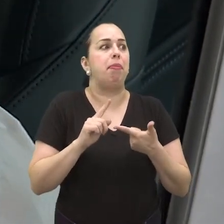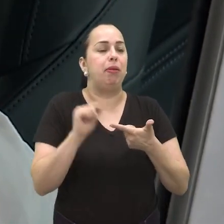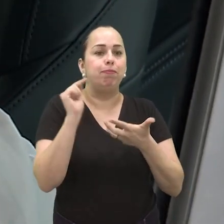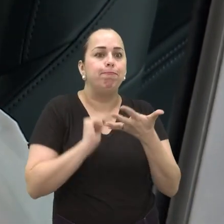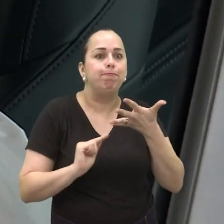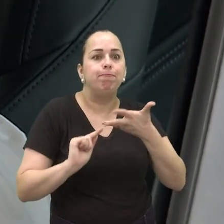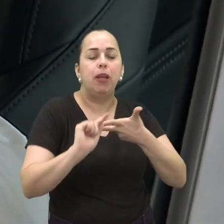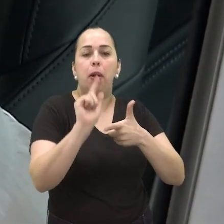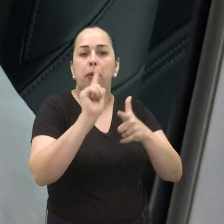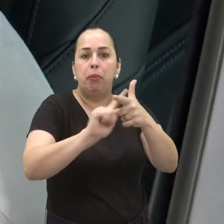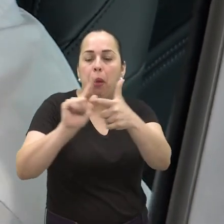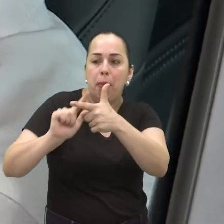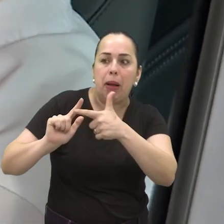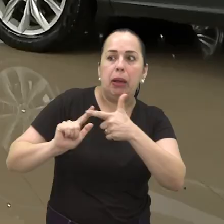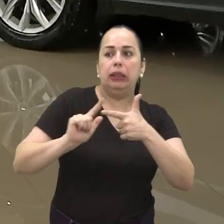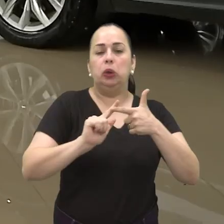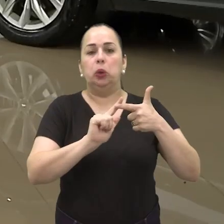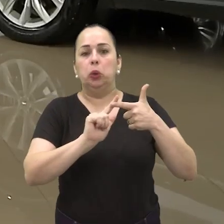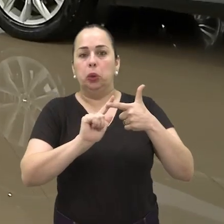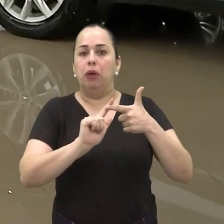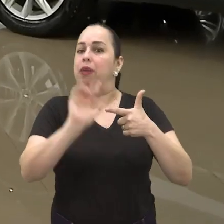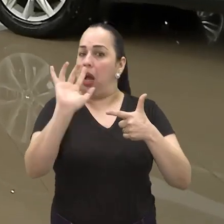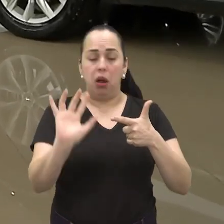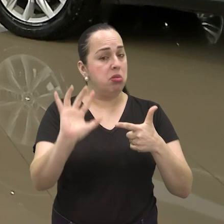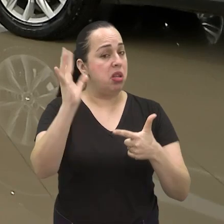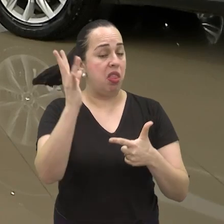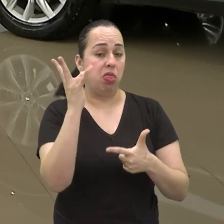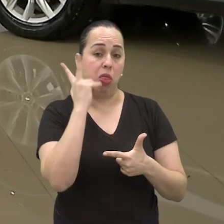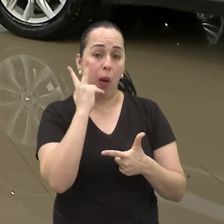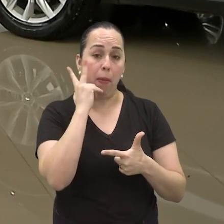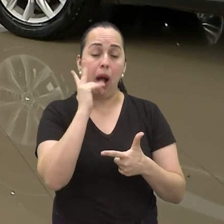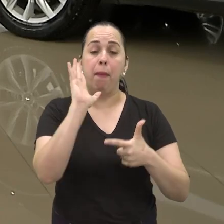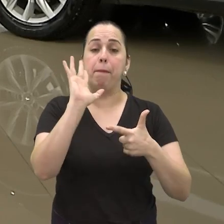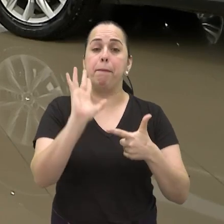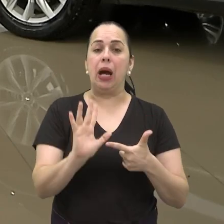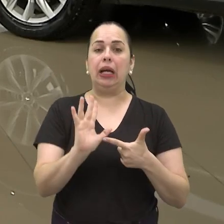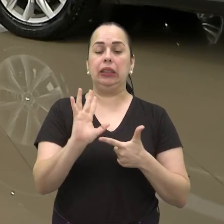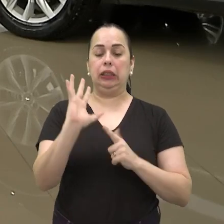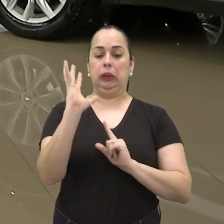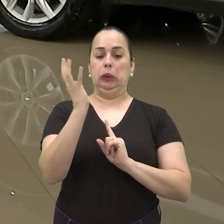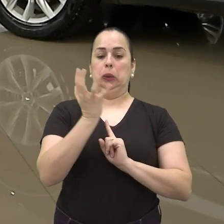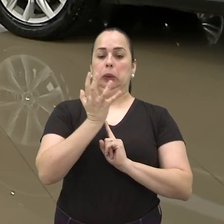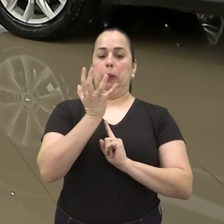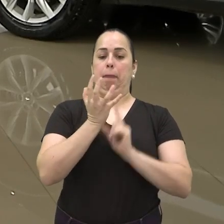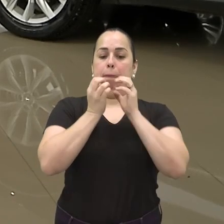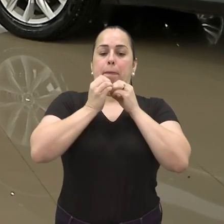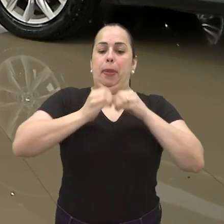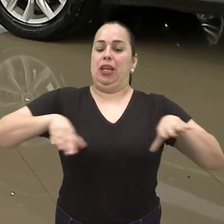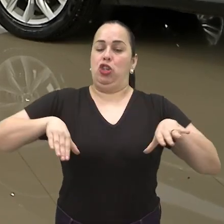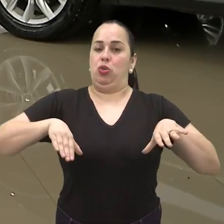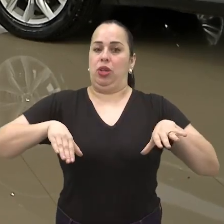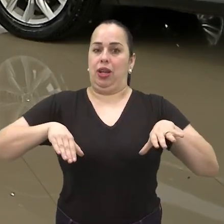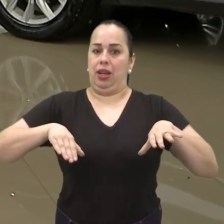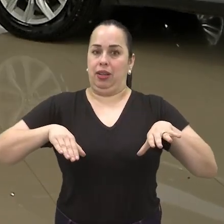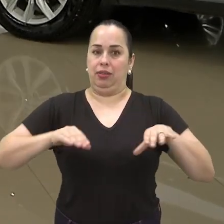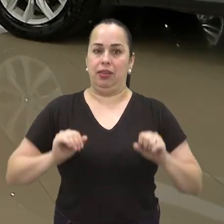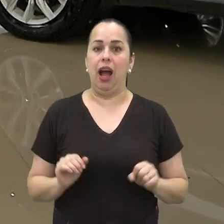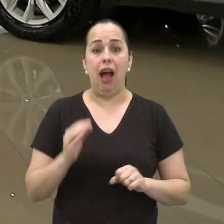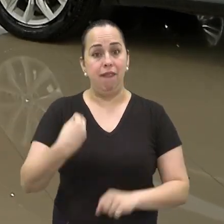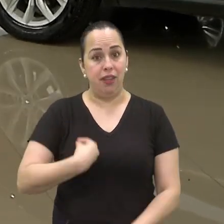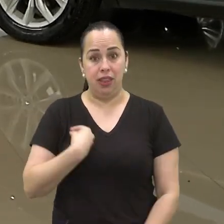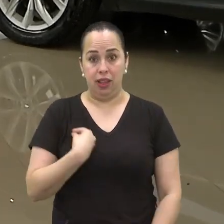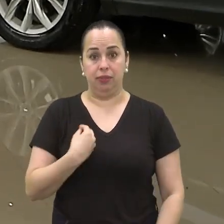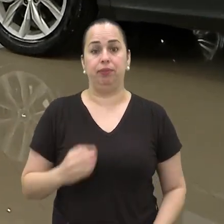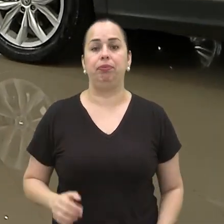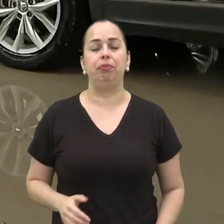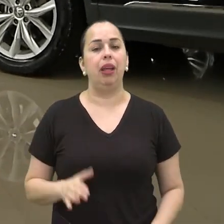saber lidar com várias situações e entender que os problemas vão acontecer, mas que não podem afetar o que fica da porta